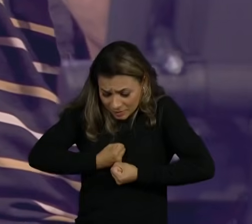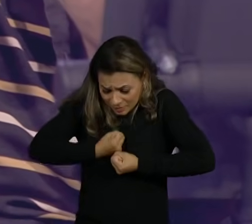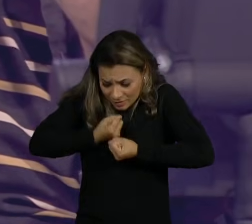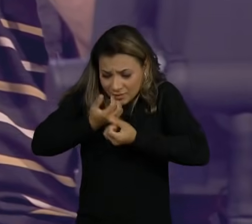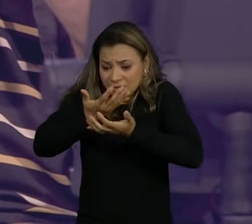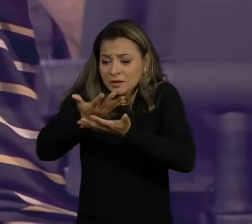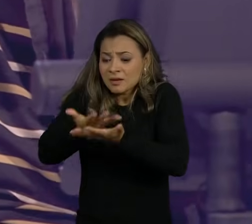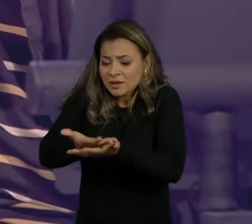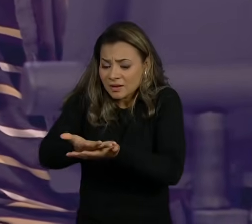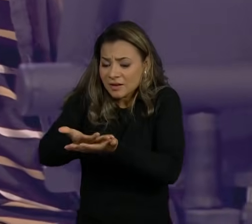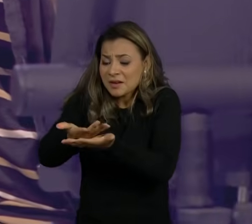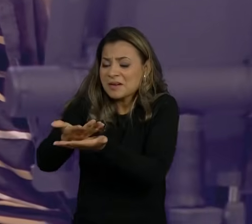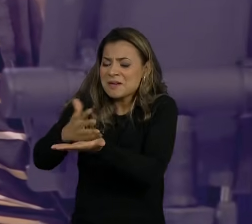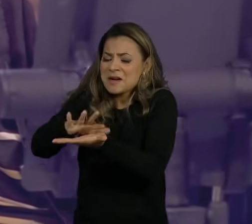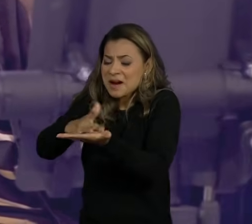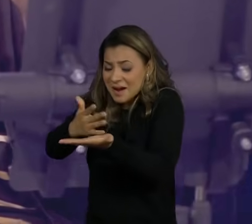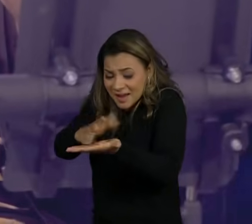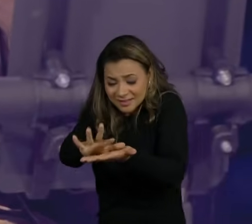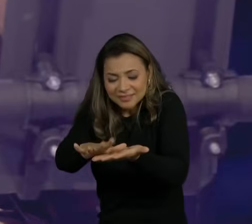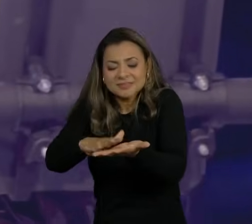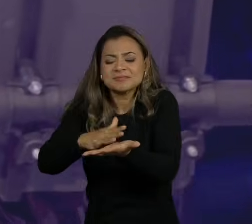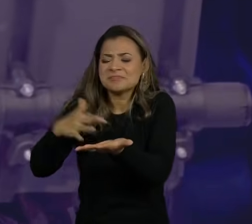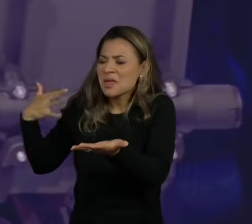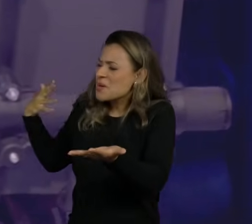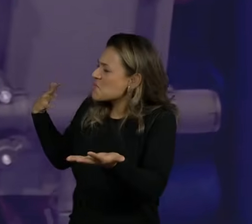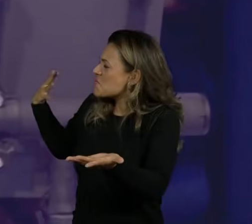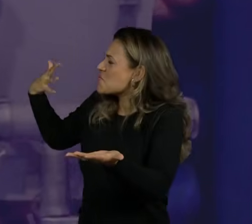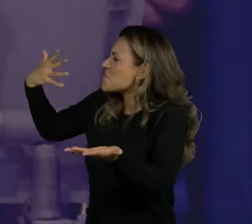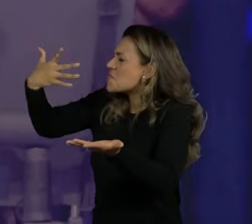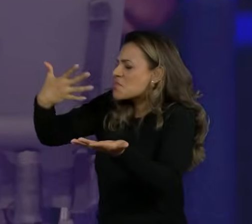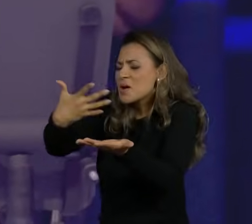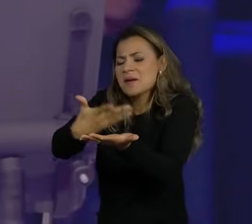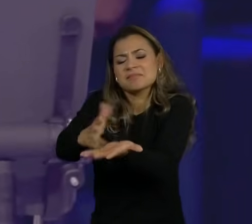desde que o samba é assim.